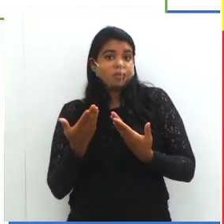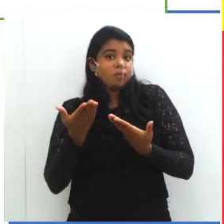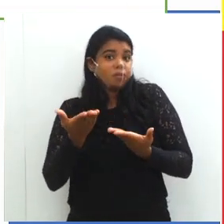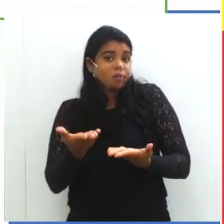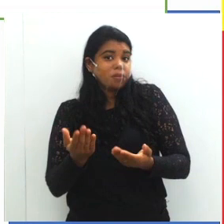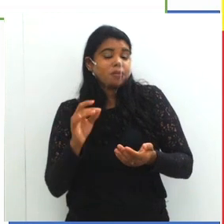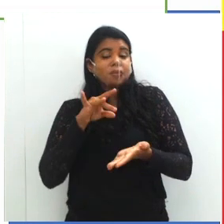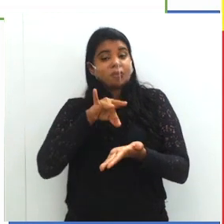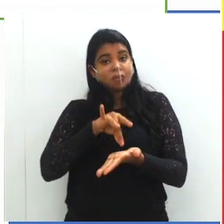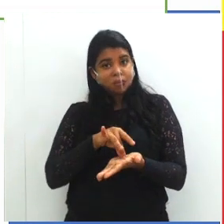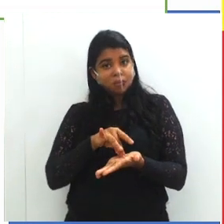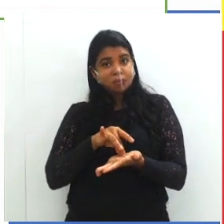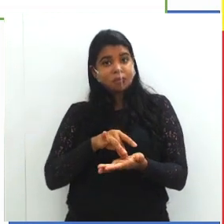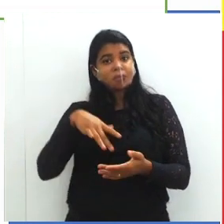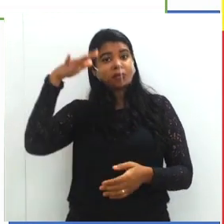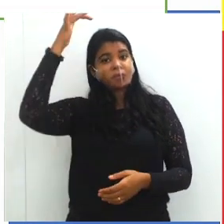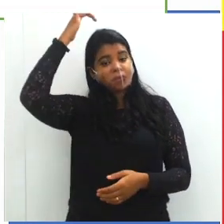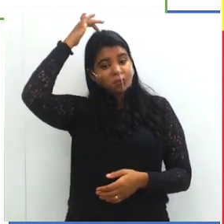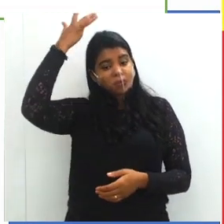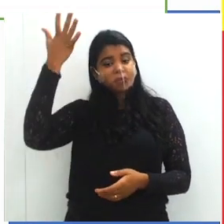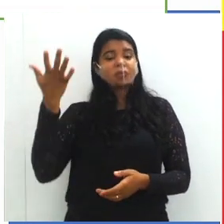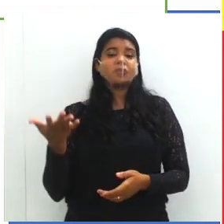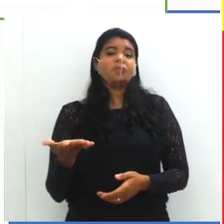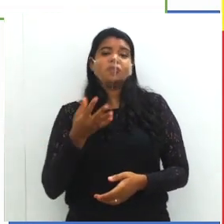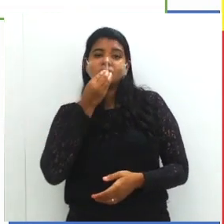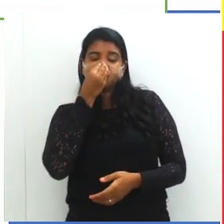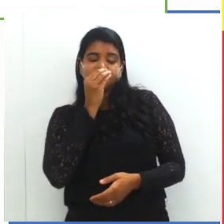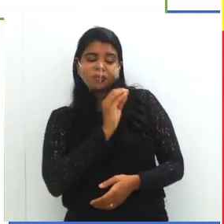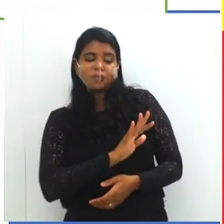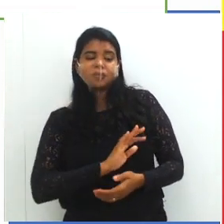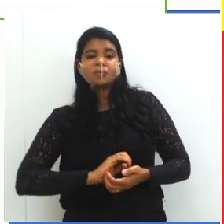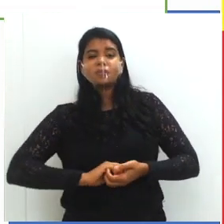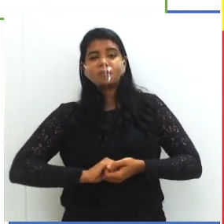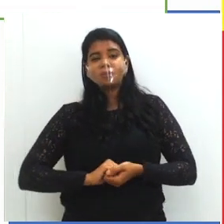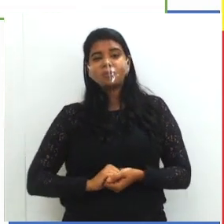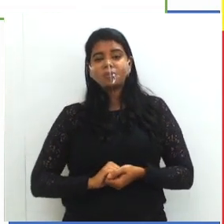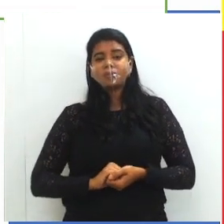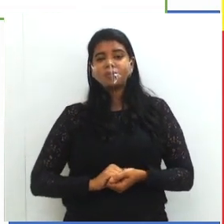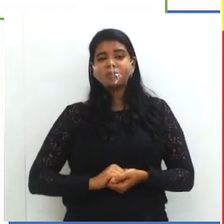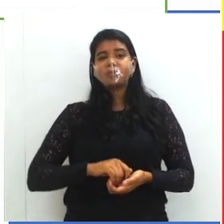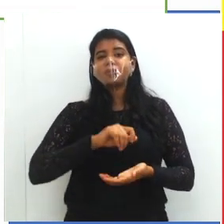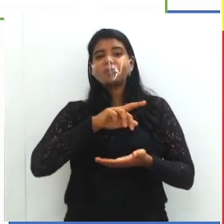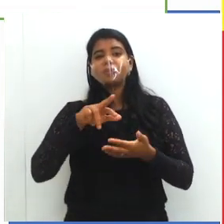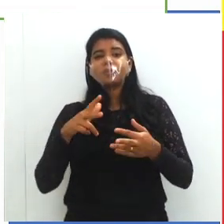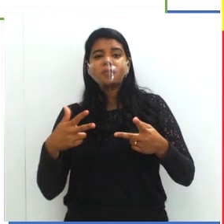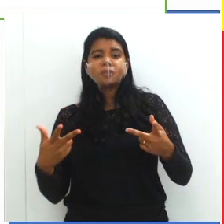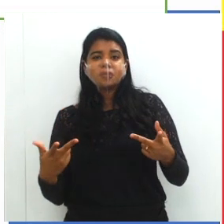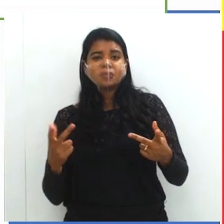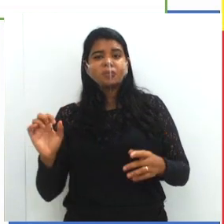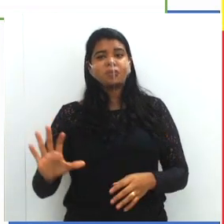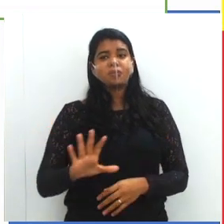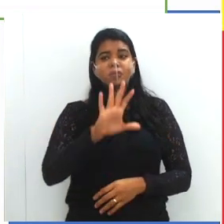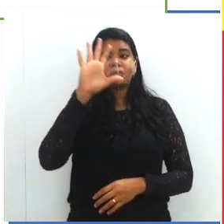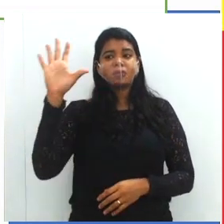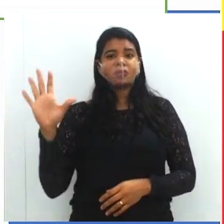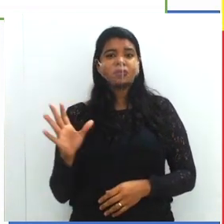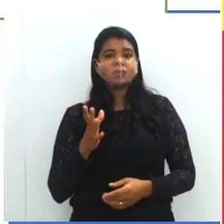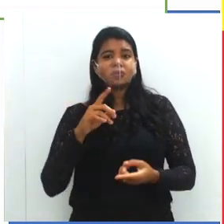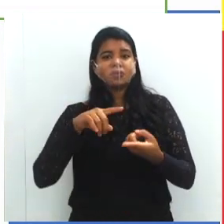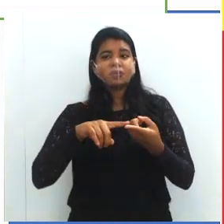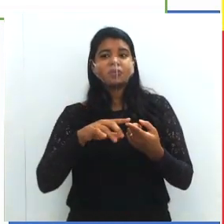o quê? Essa conscientização contra esse tipo de discriminação. Dentre outras, e de modo geral,